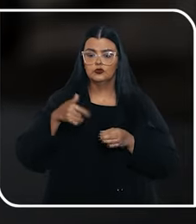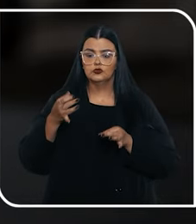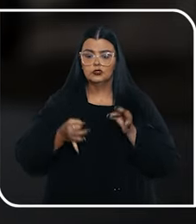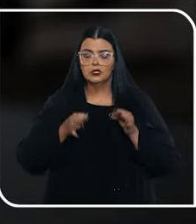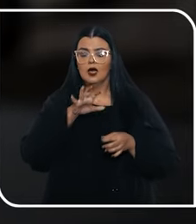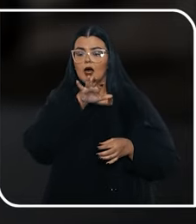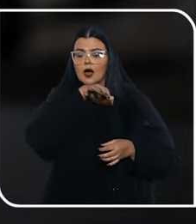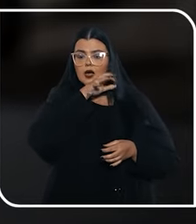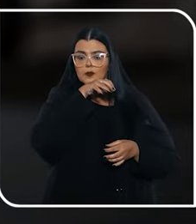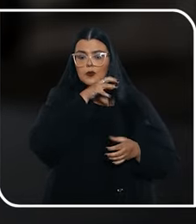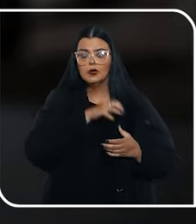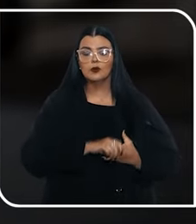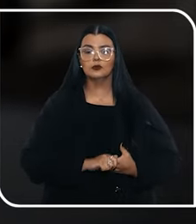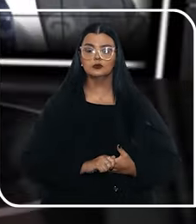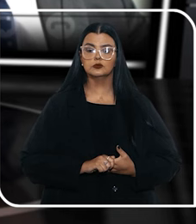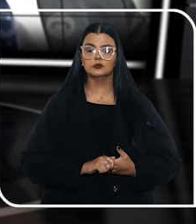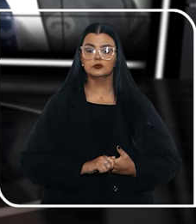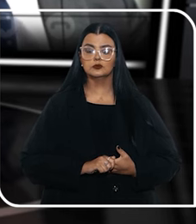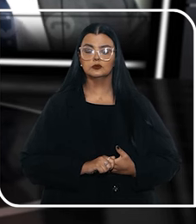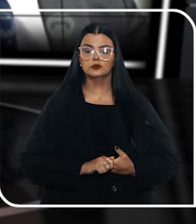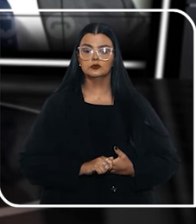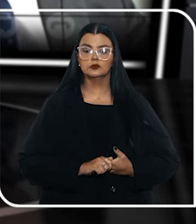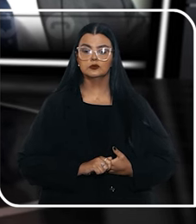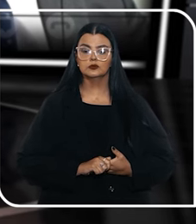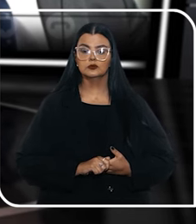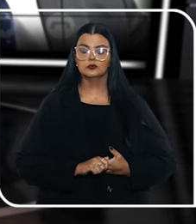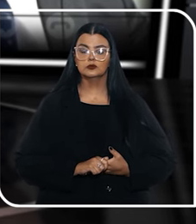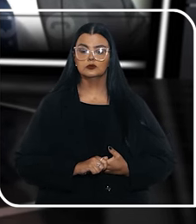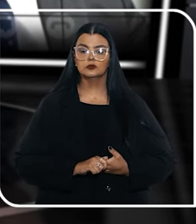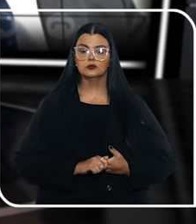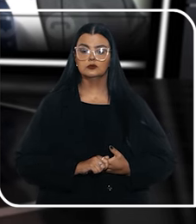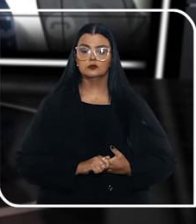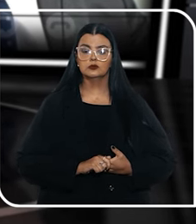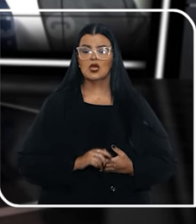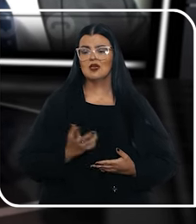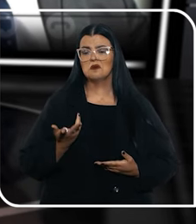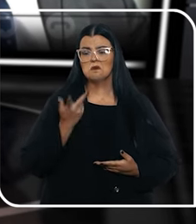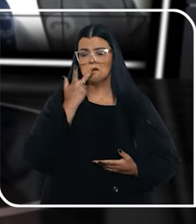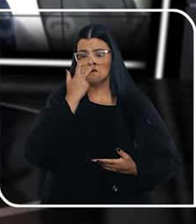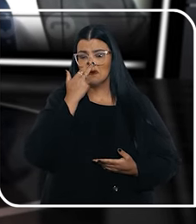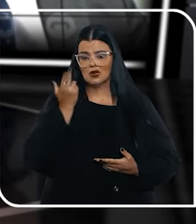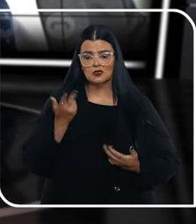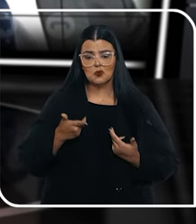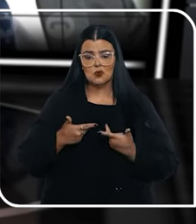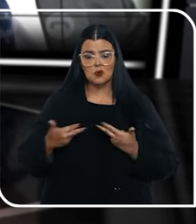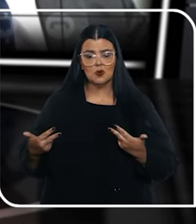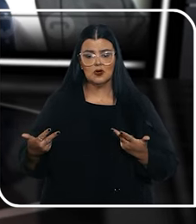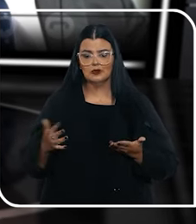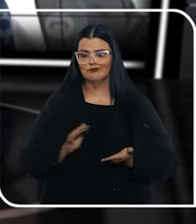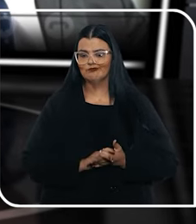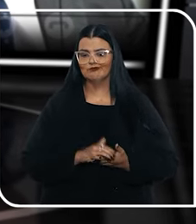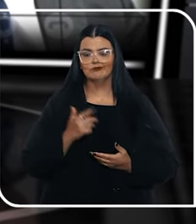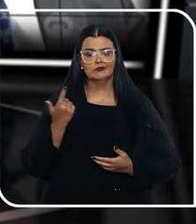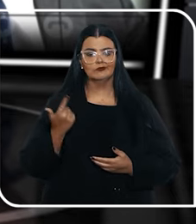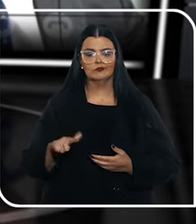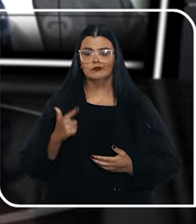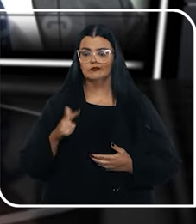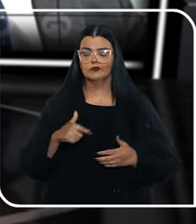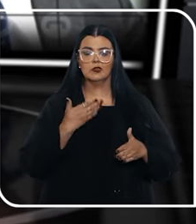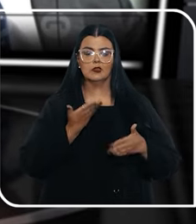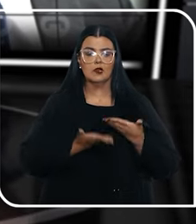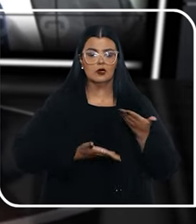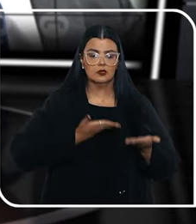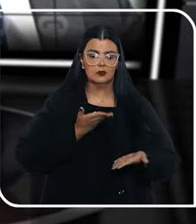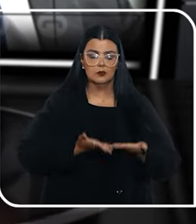jurídica dos animais de estimação? Como coisa. Não, animal de estimação não tem tratamento